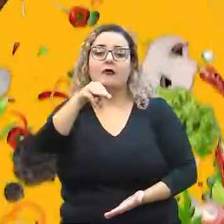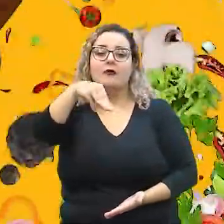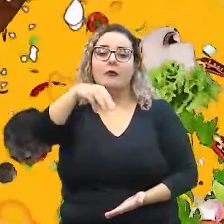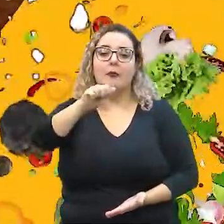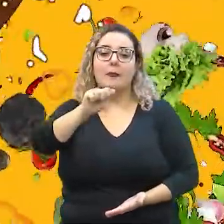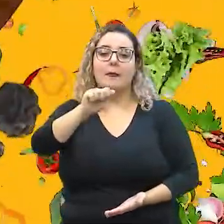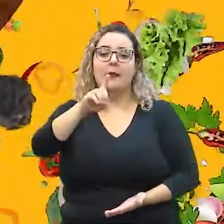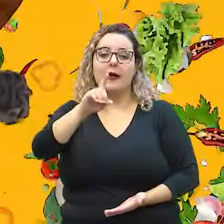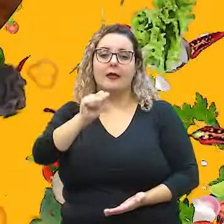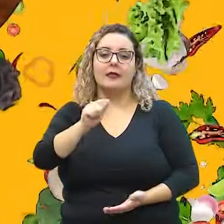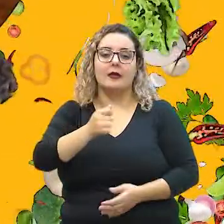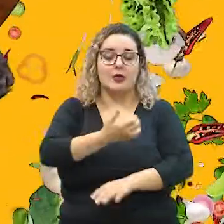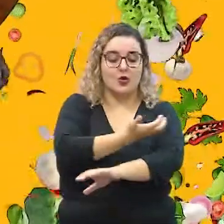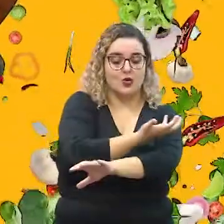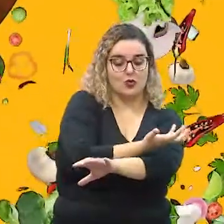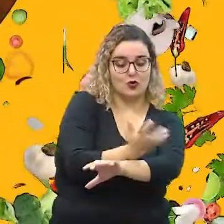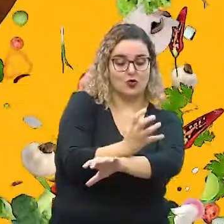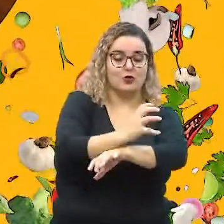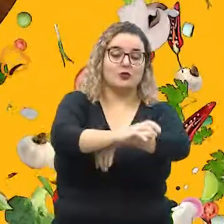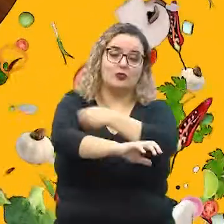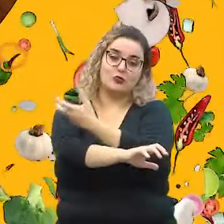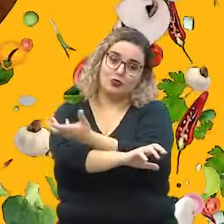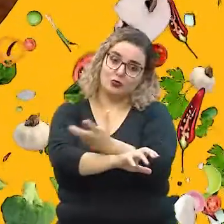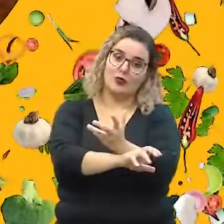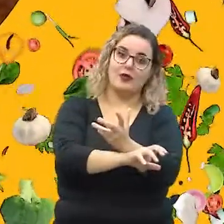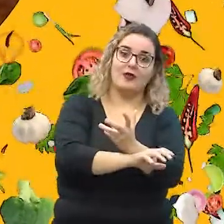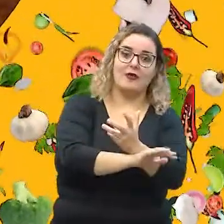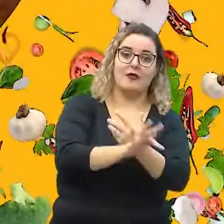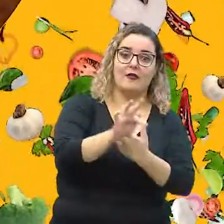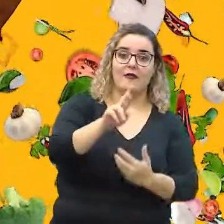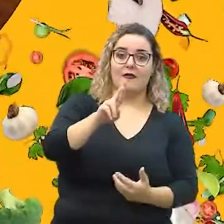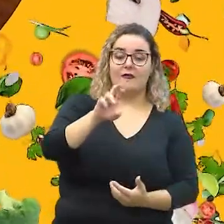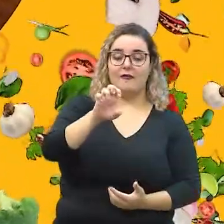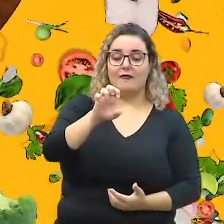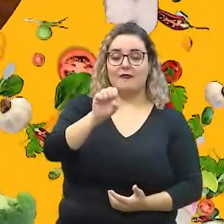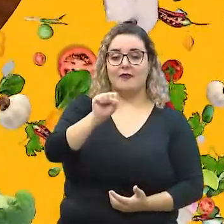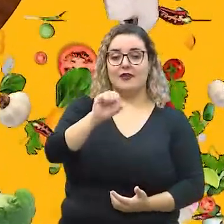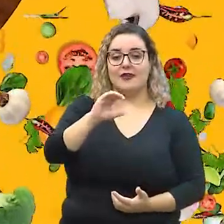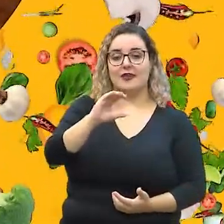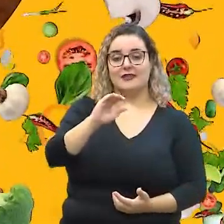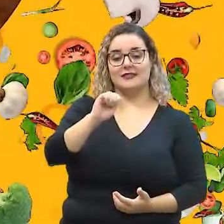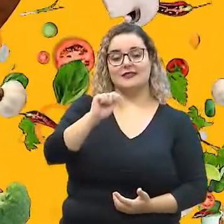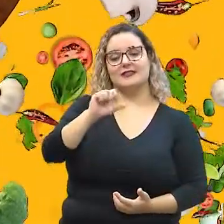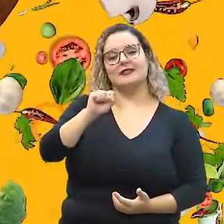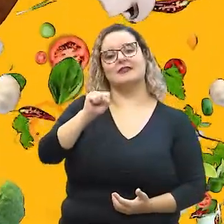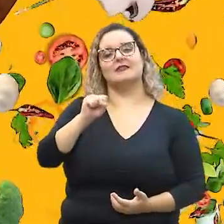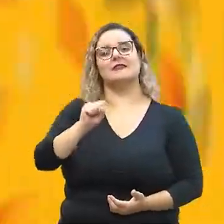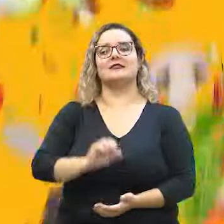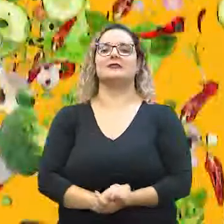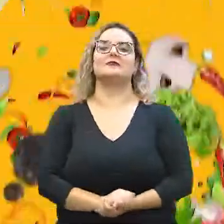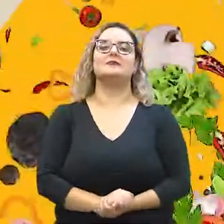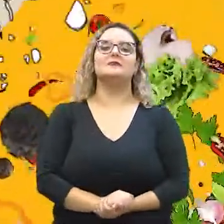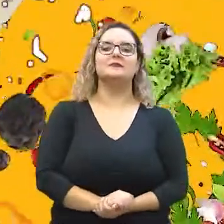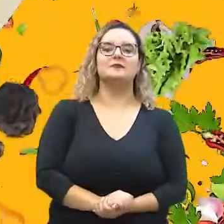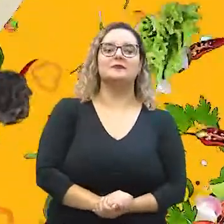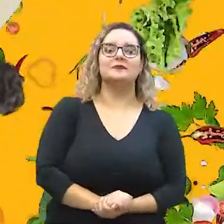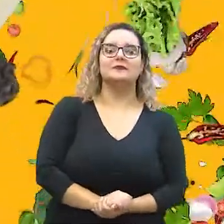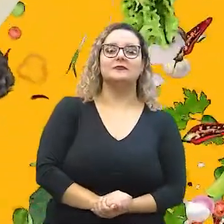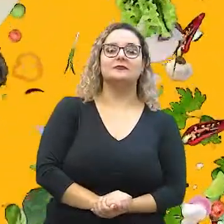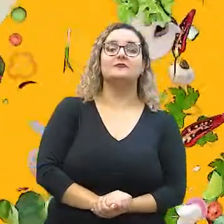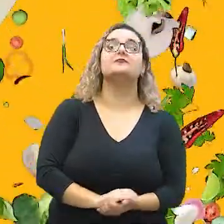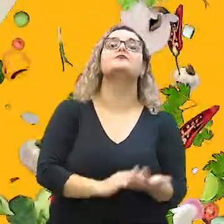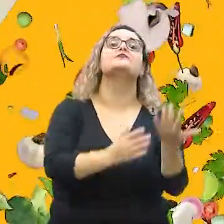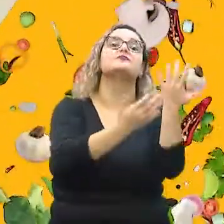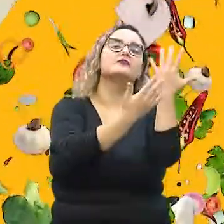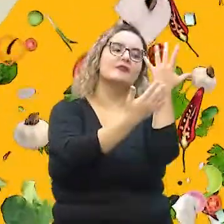ervas frescas e nesta receita vamos usar um mix de alecrim, orégano e tomilho. Também